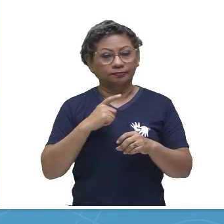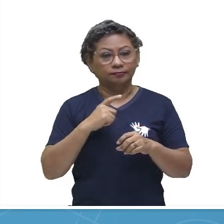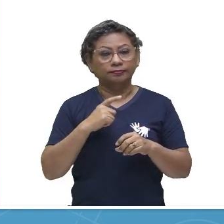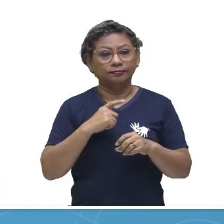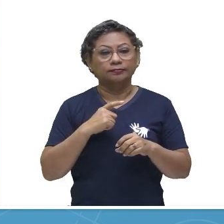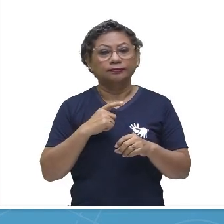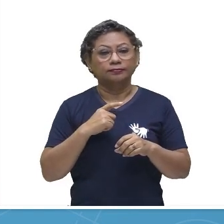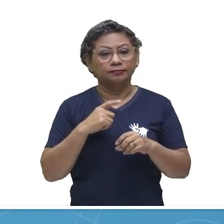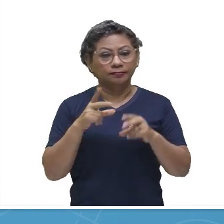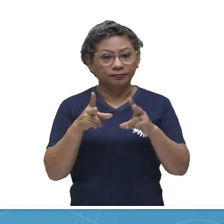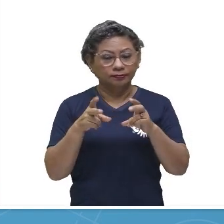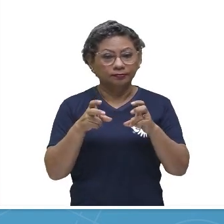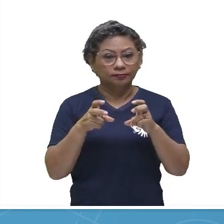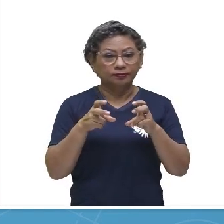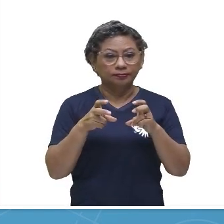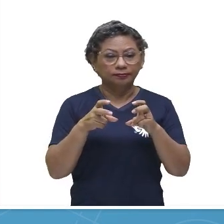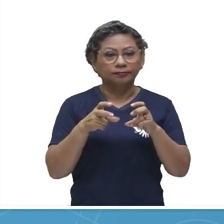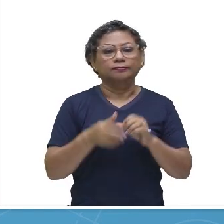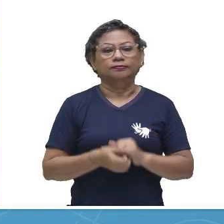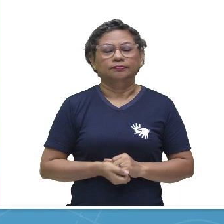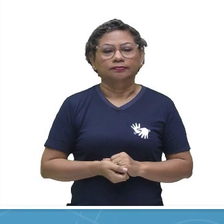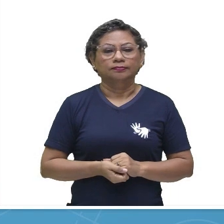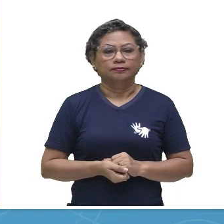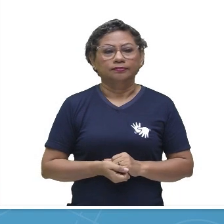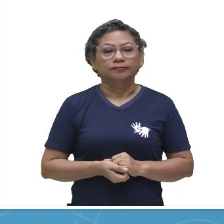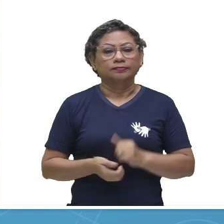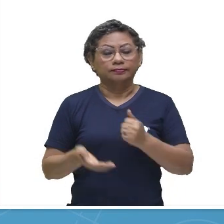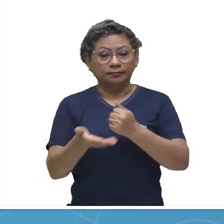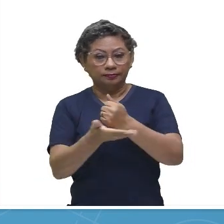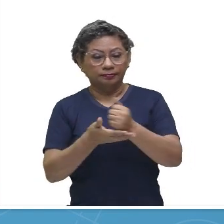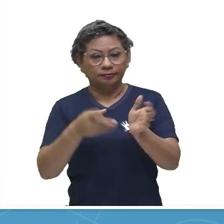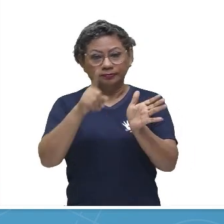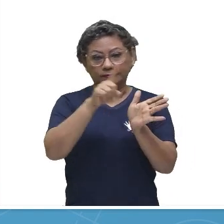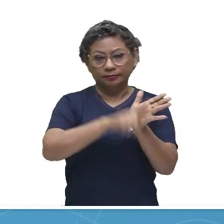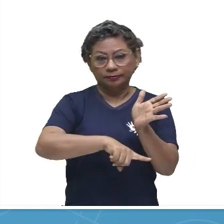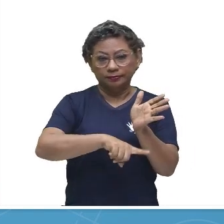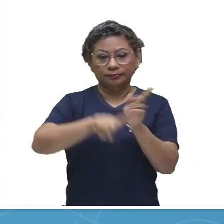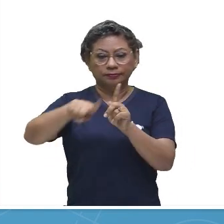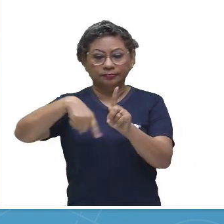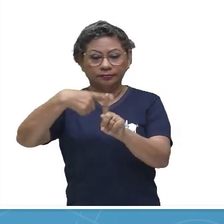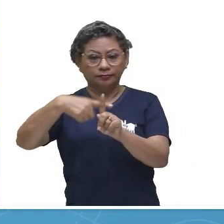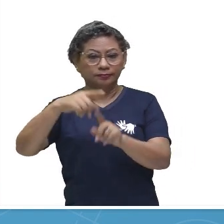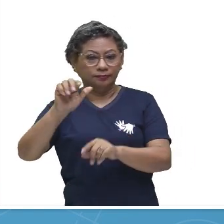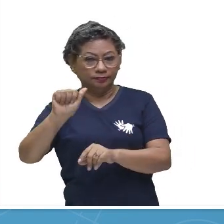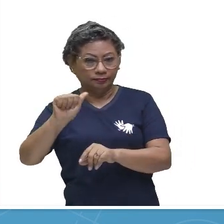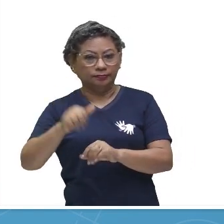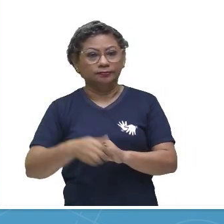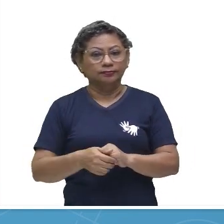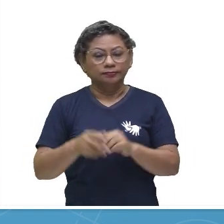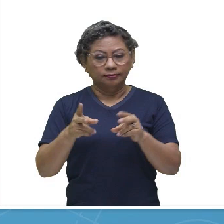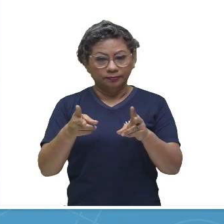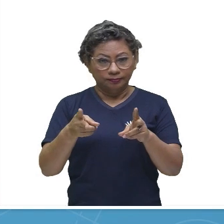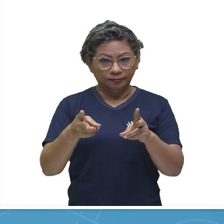caso, a potência será positiva. Então, nós temos aqui menos 5 à quarta,